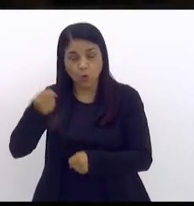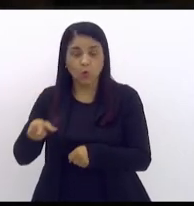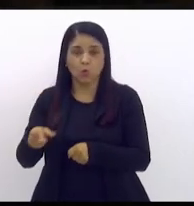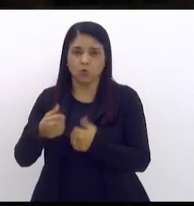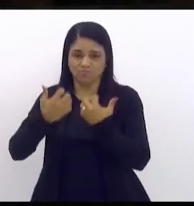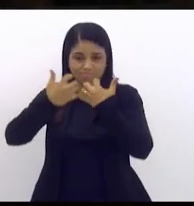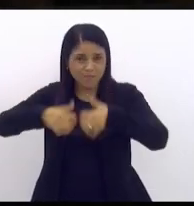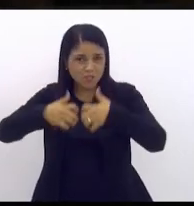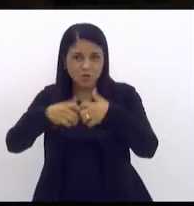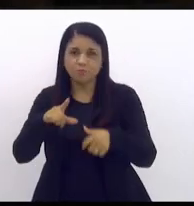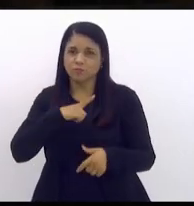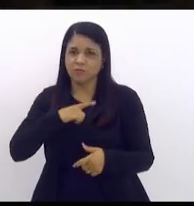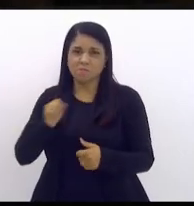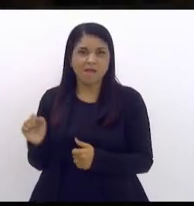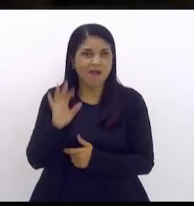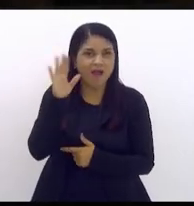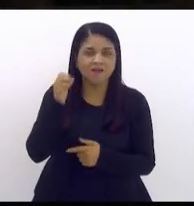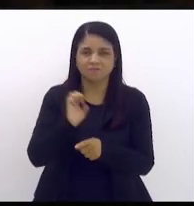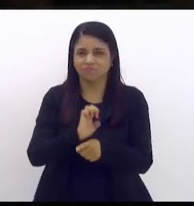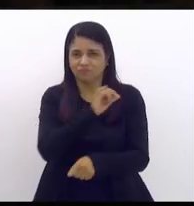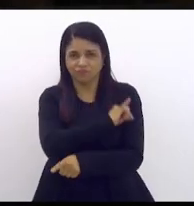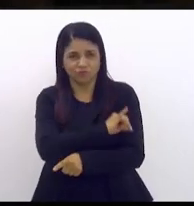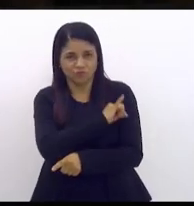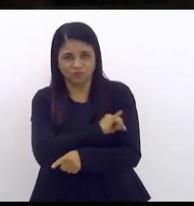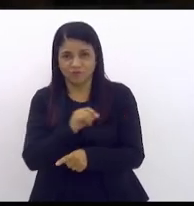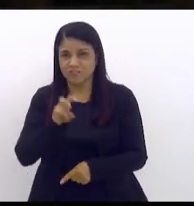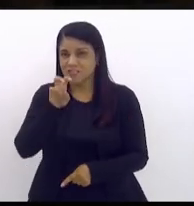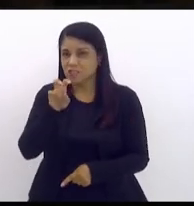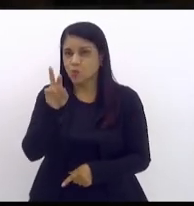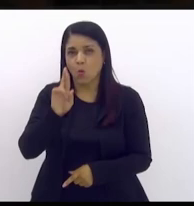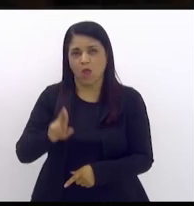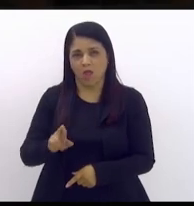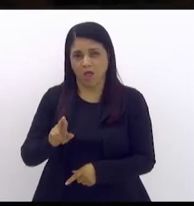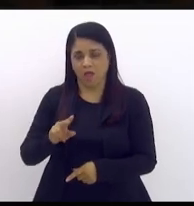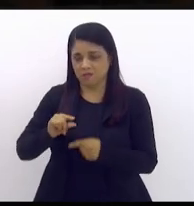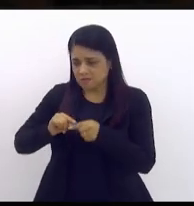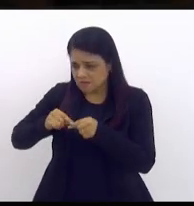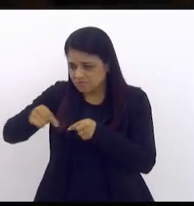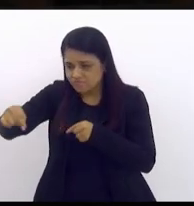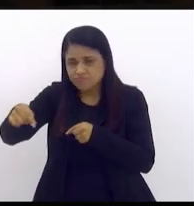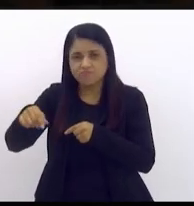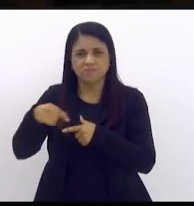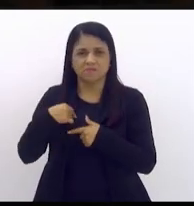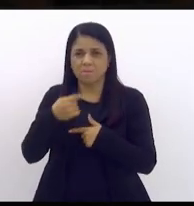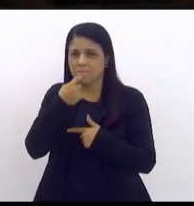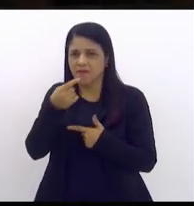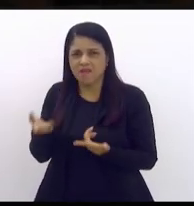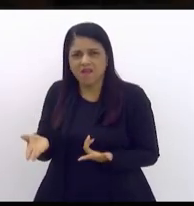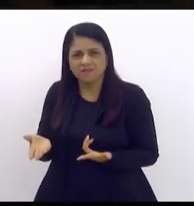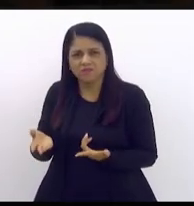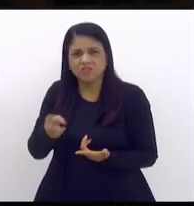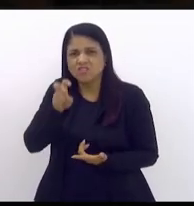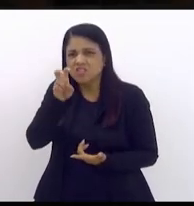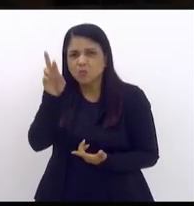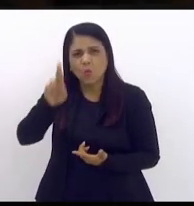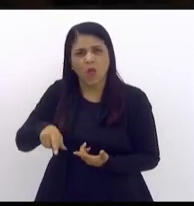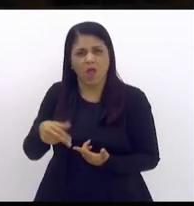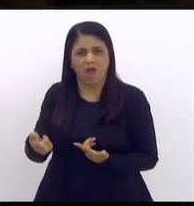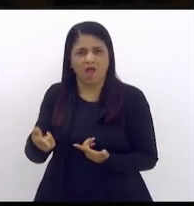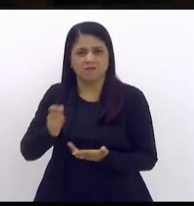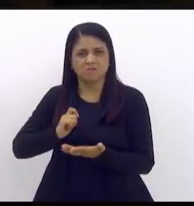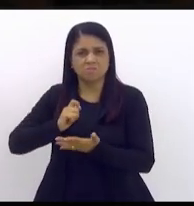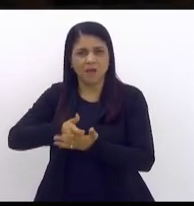tarifas mais caras do estado do Rio de Janeiro, mais de R$ 5,00 para andar um pequeno trajeto, enquanto o povo anda em